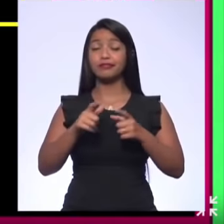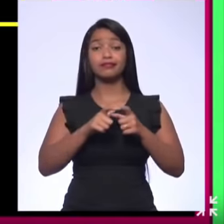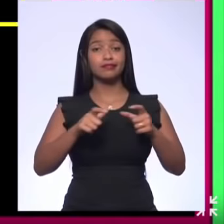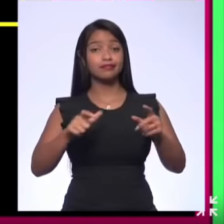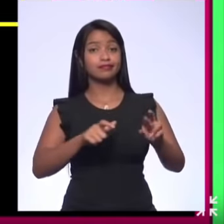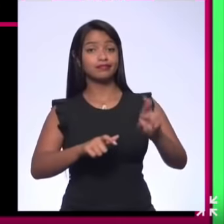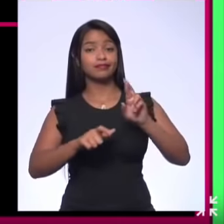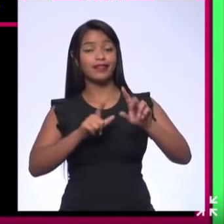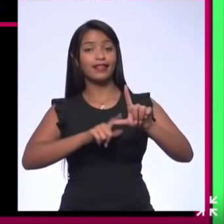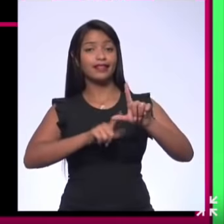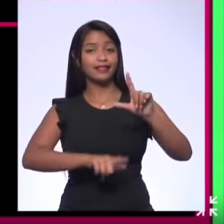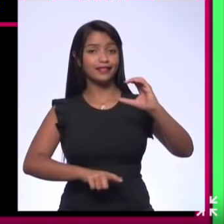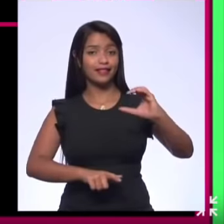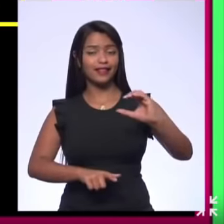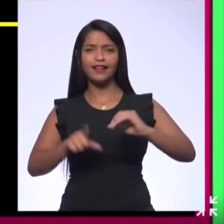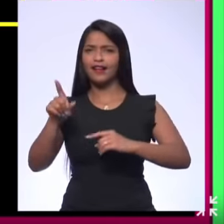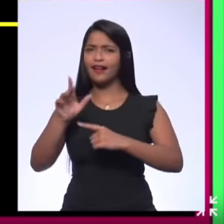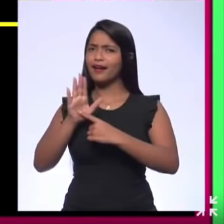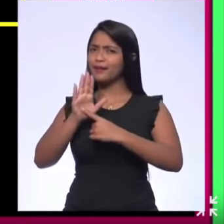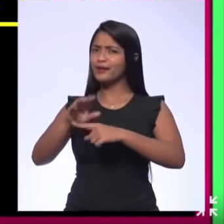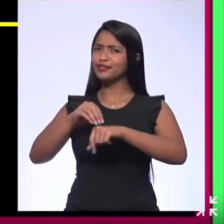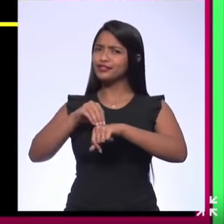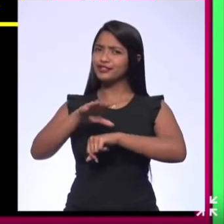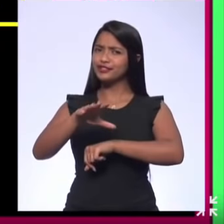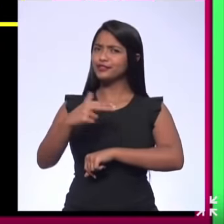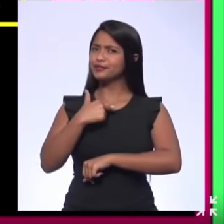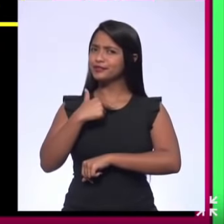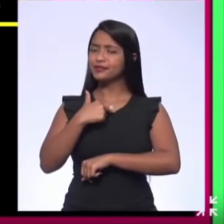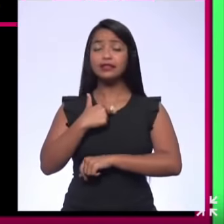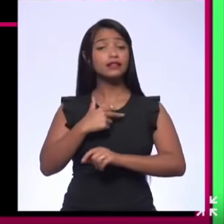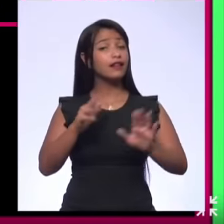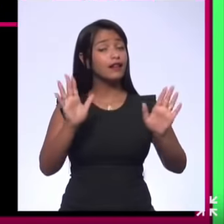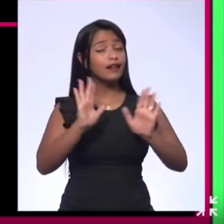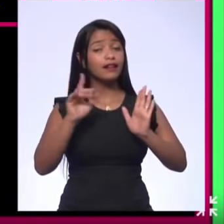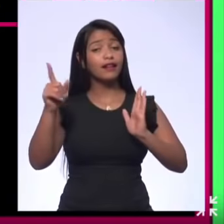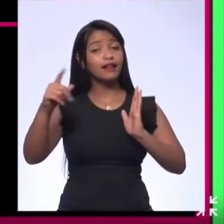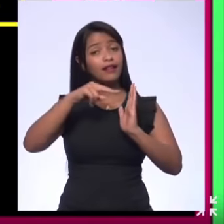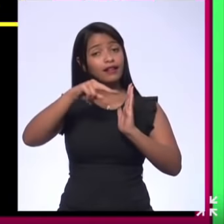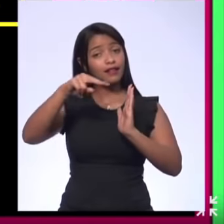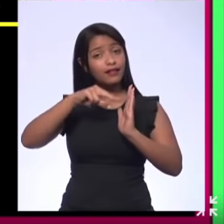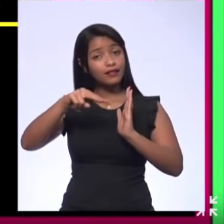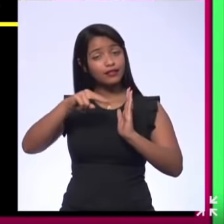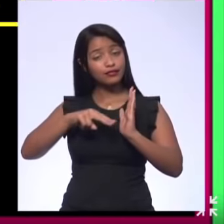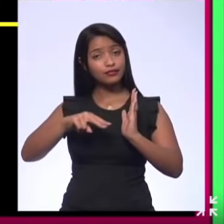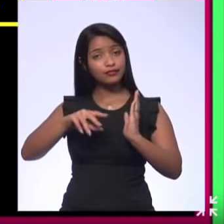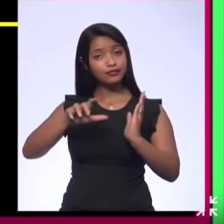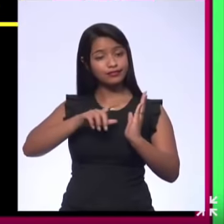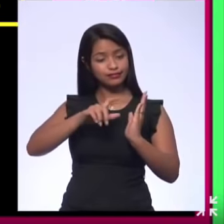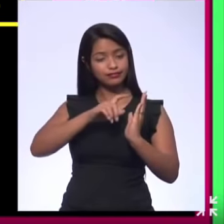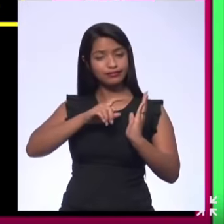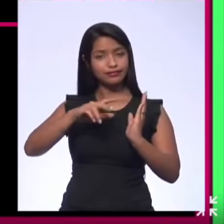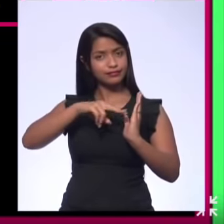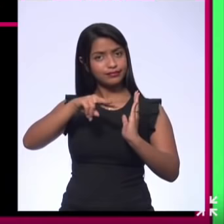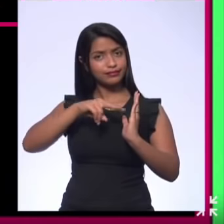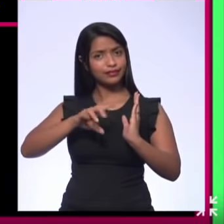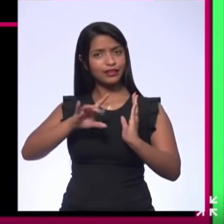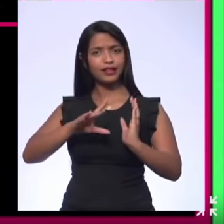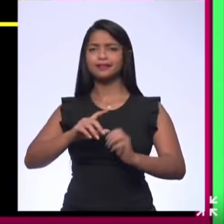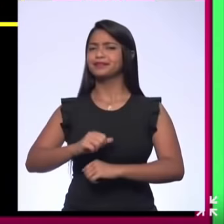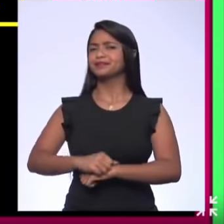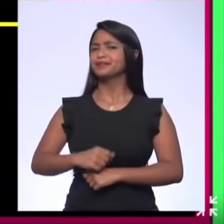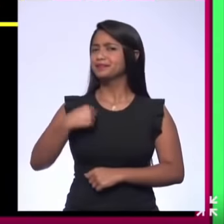está respondendo aí, está mostrando a dica pro aluno, hein? Não, Antônia, ele tá lendo com o mouse. Antônia. Tá lendo com o mouse? Não sei não,